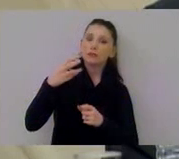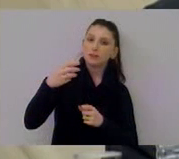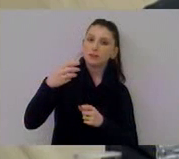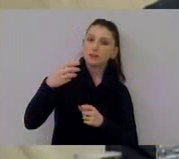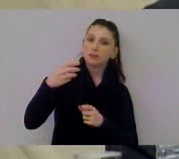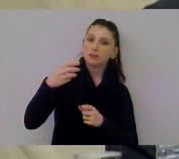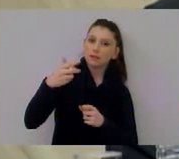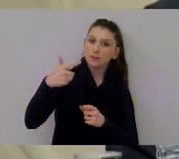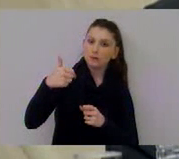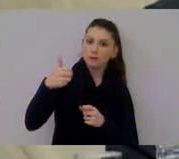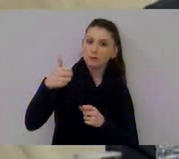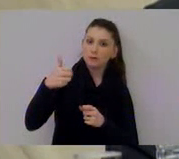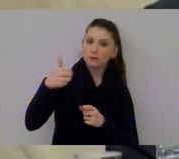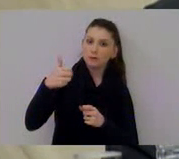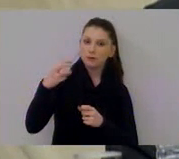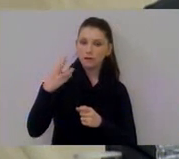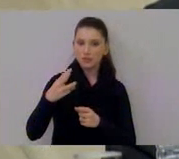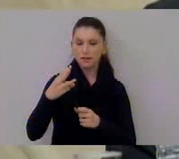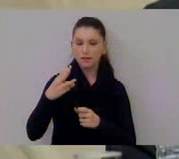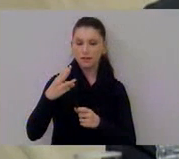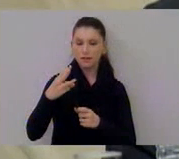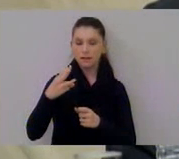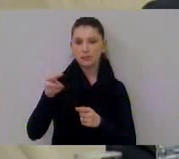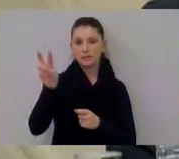313/2015. Autoria: